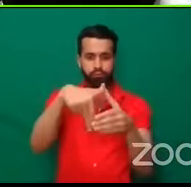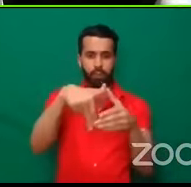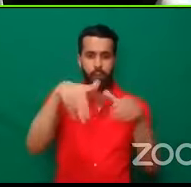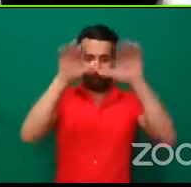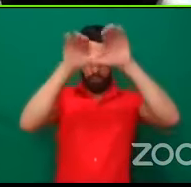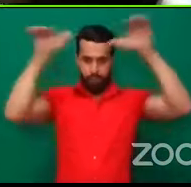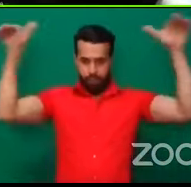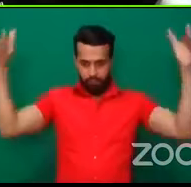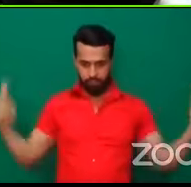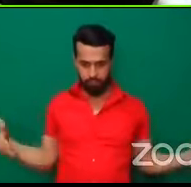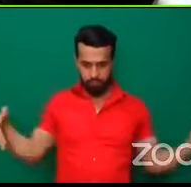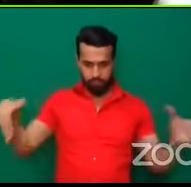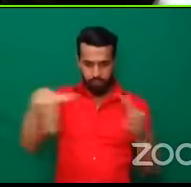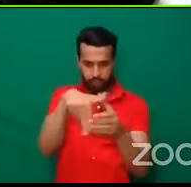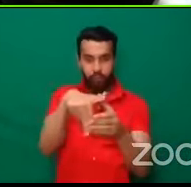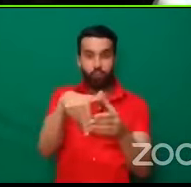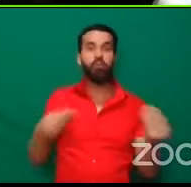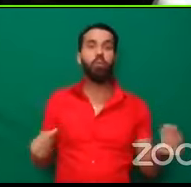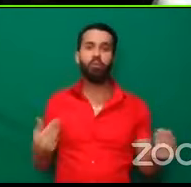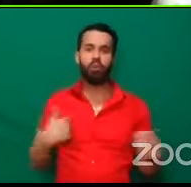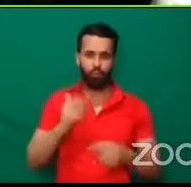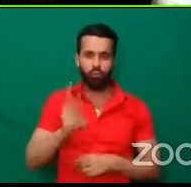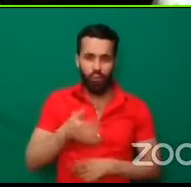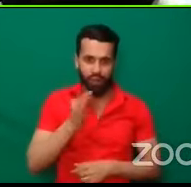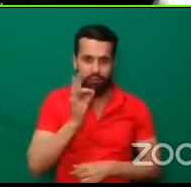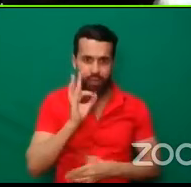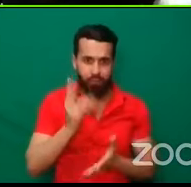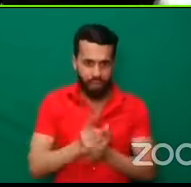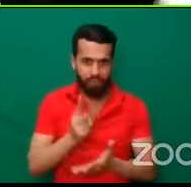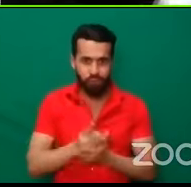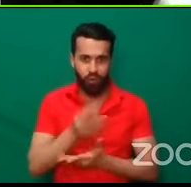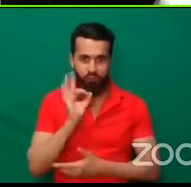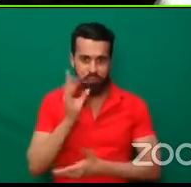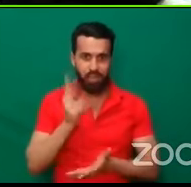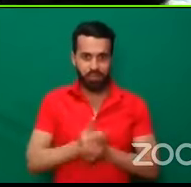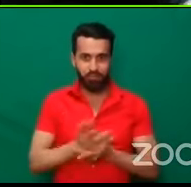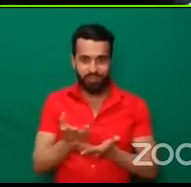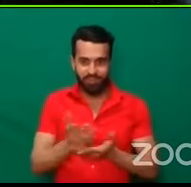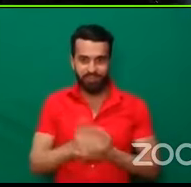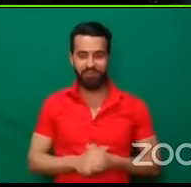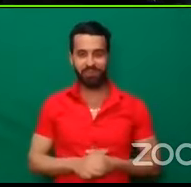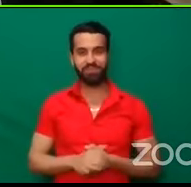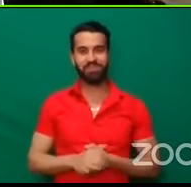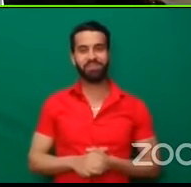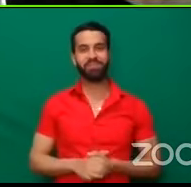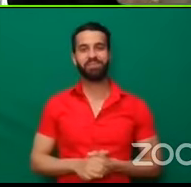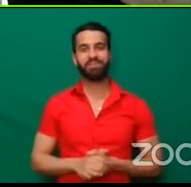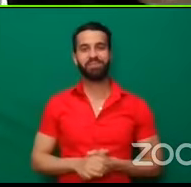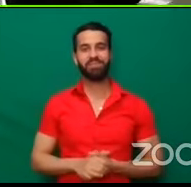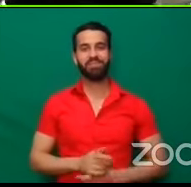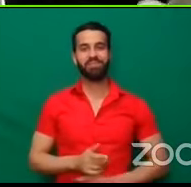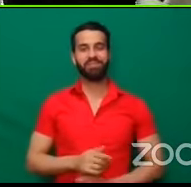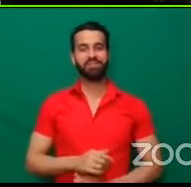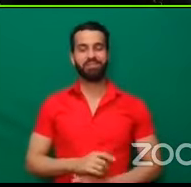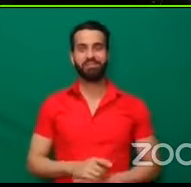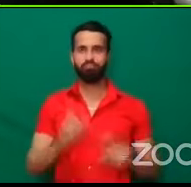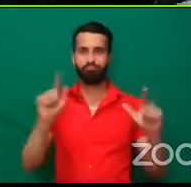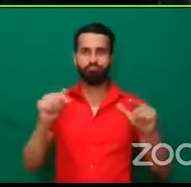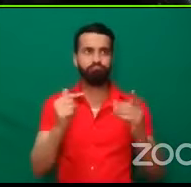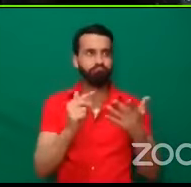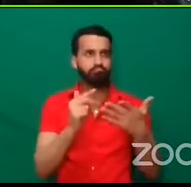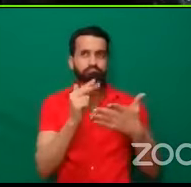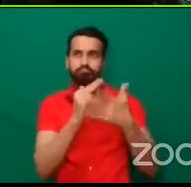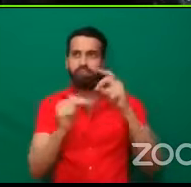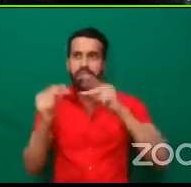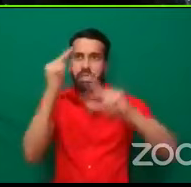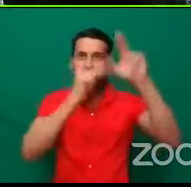E se você ainda continua tomando café, né? Depois de tudo isso. Pois é, eu desenhei, né,